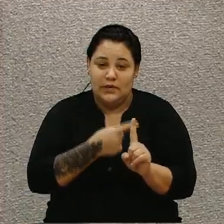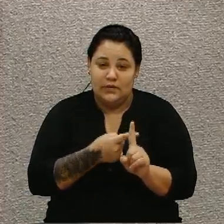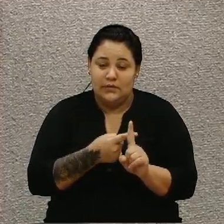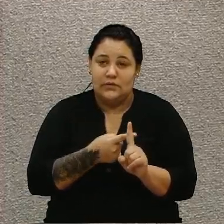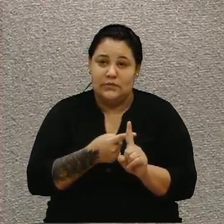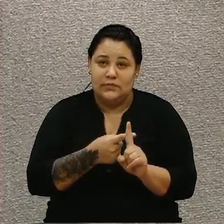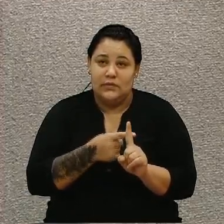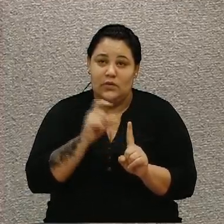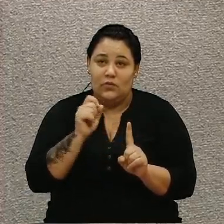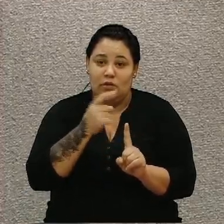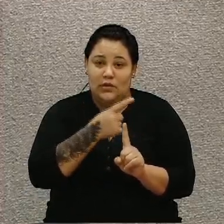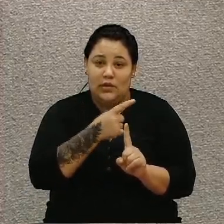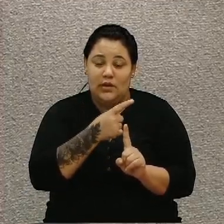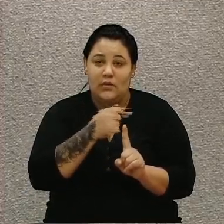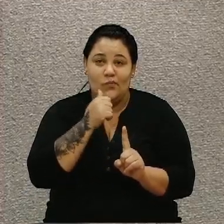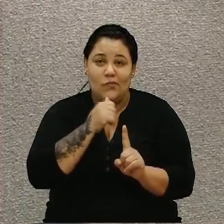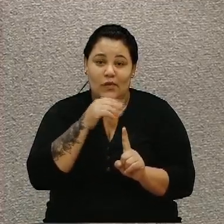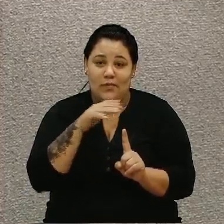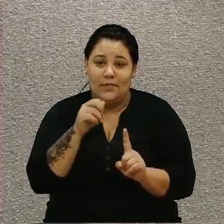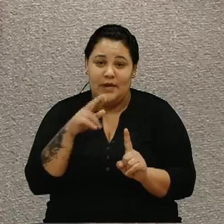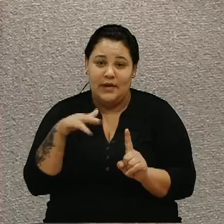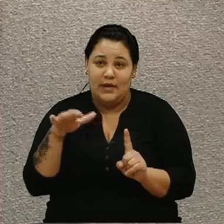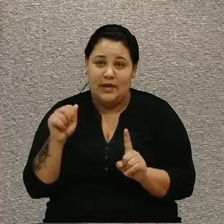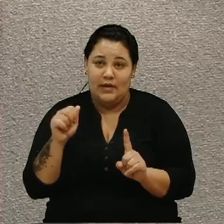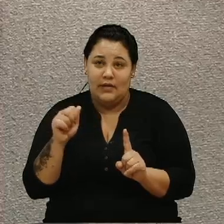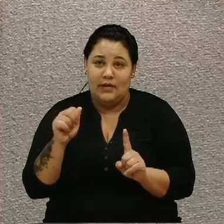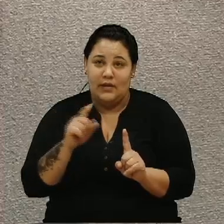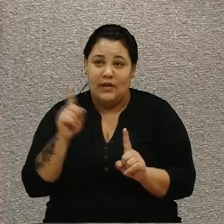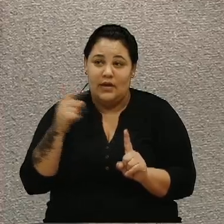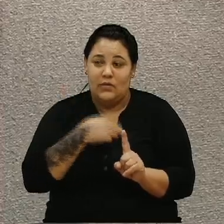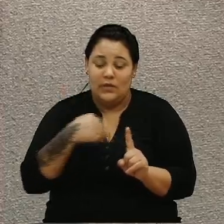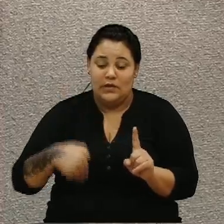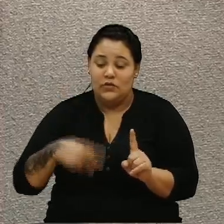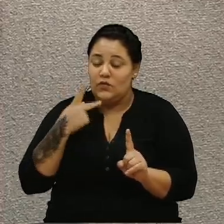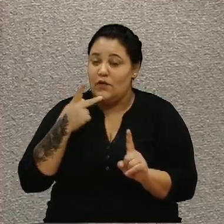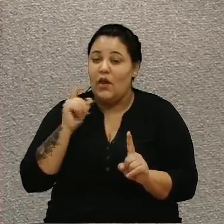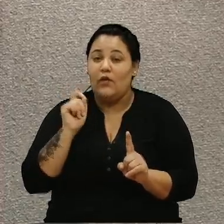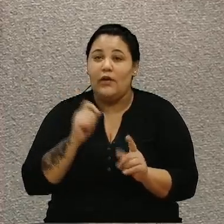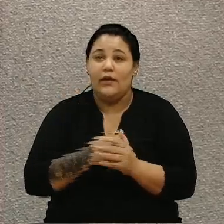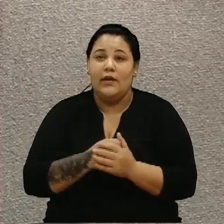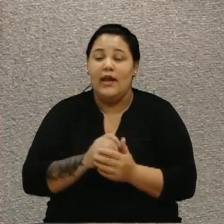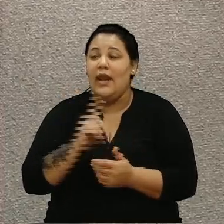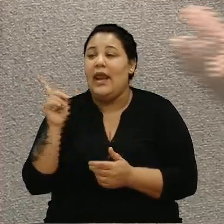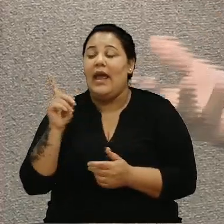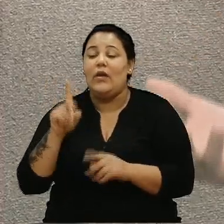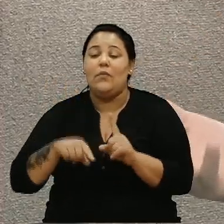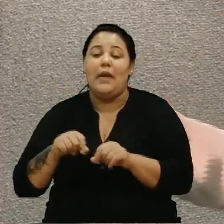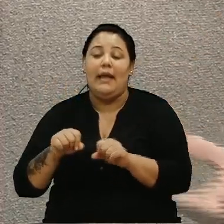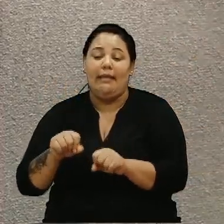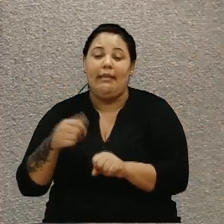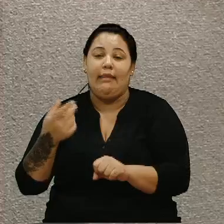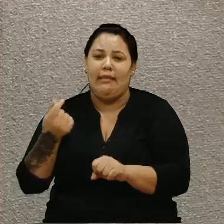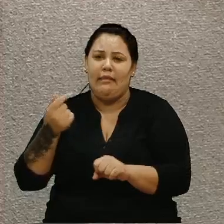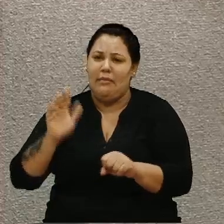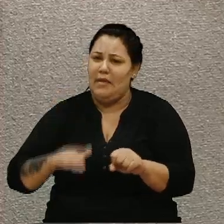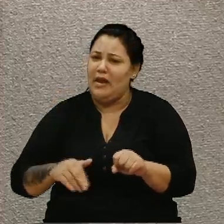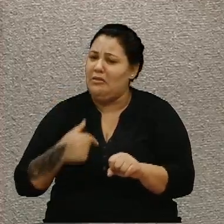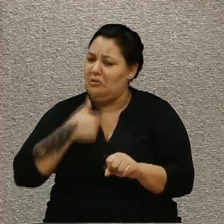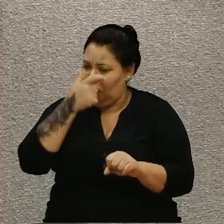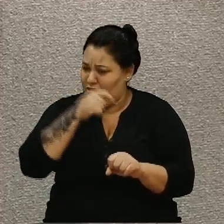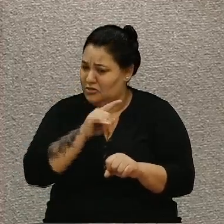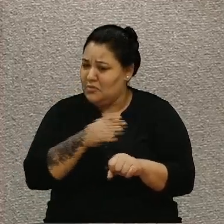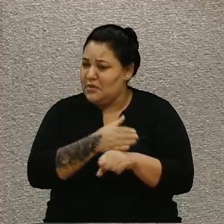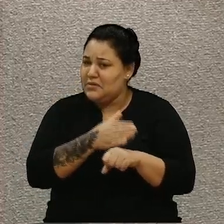que a dona Maria pega na gôndola, que o ministro falou que não, lá na gôndola está barato. Eu acho que ele não frequenta o mercado.